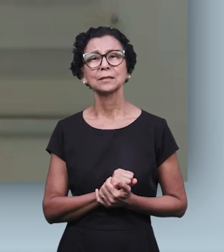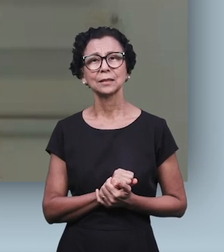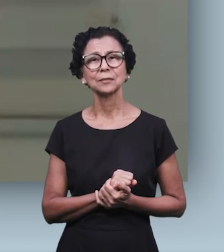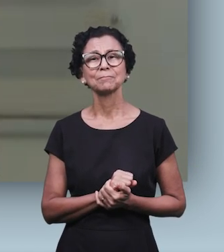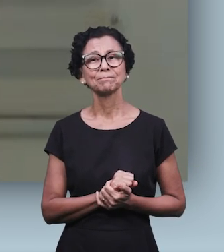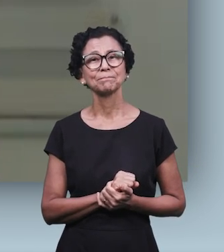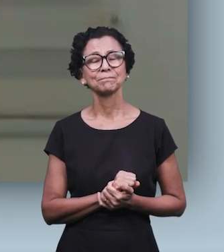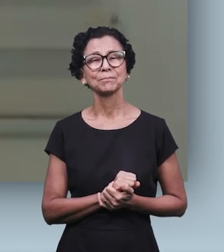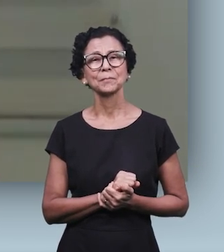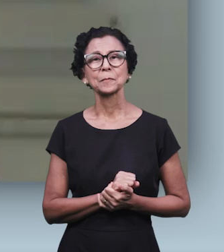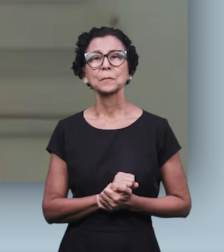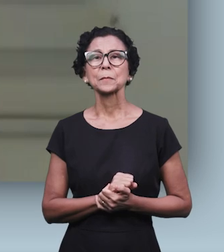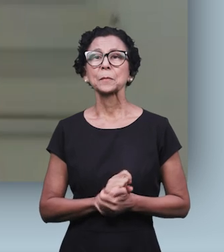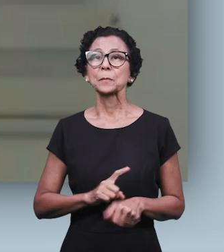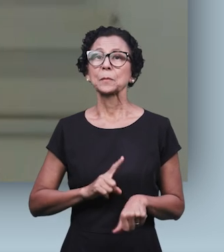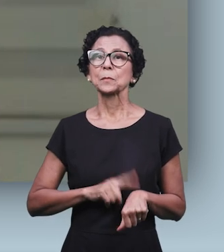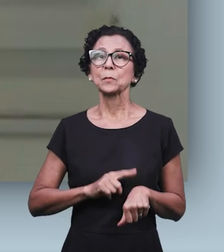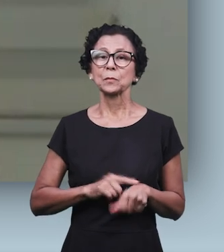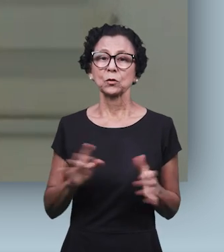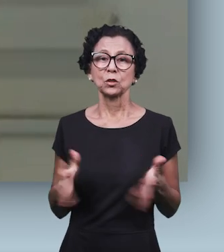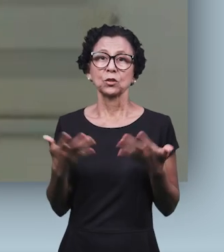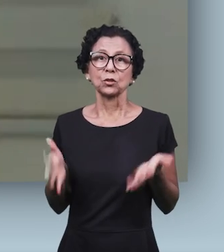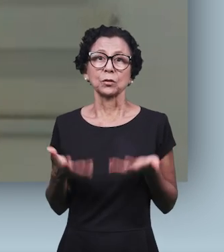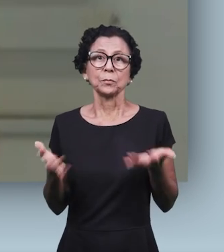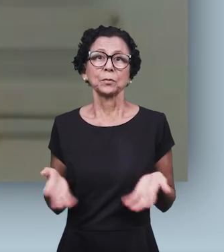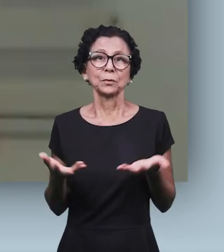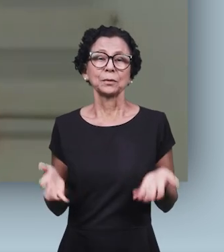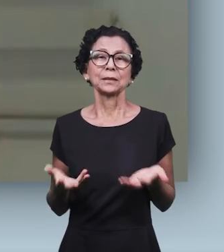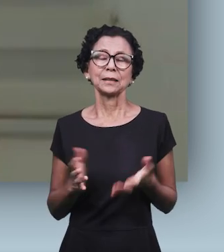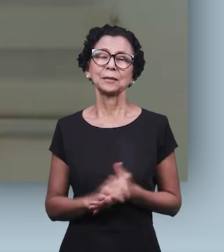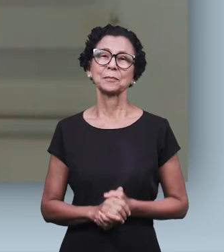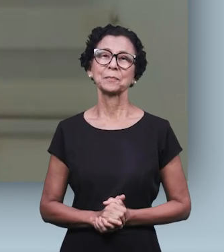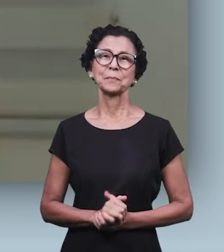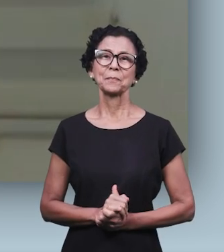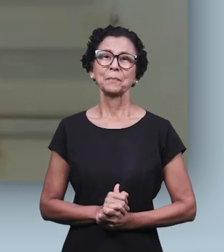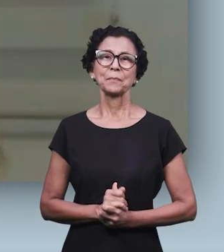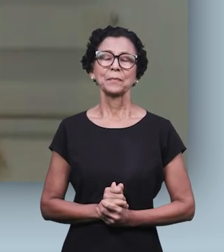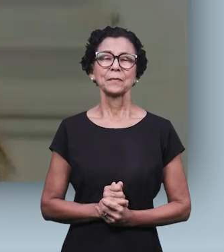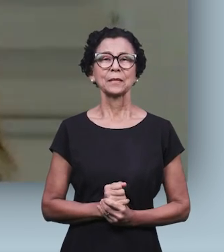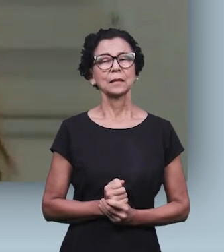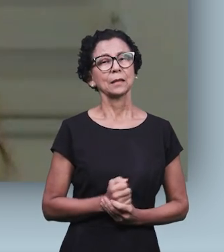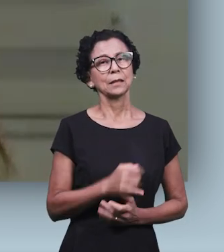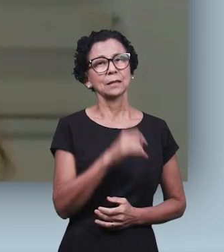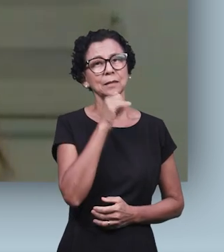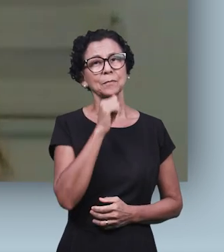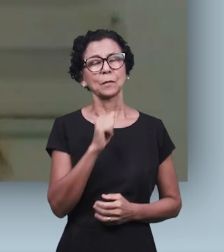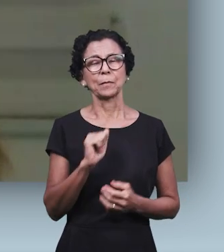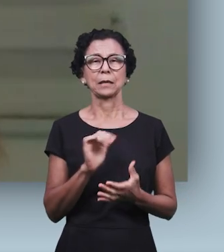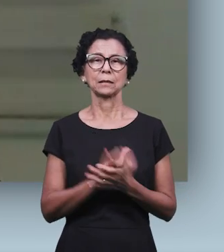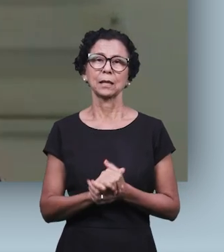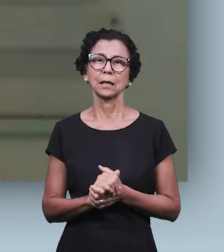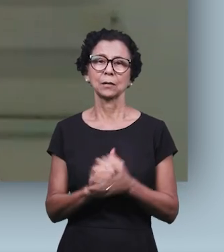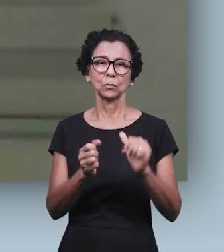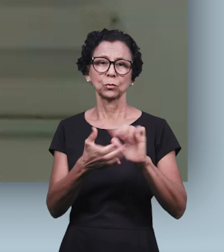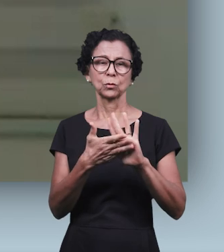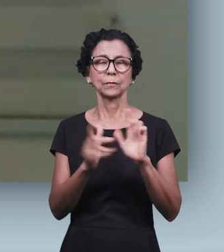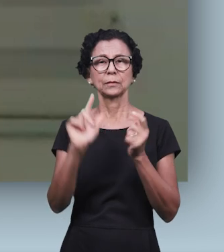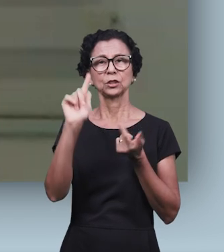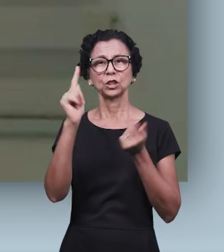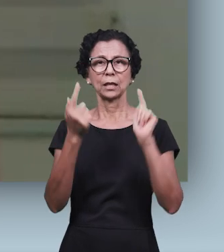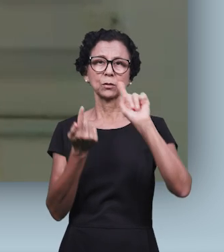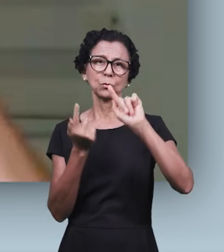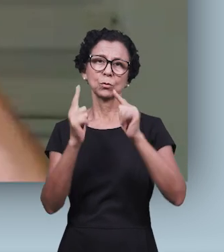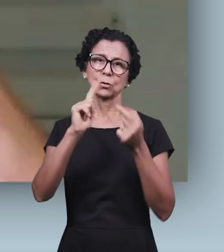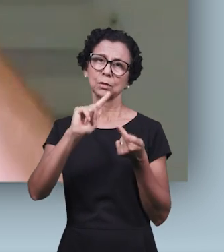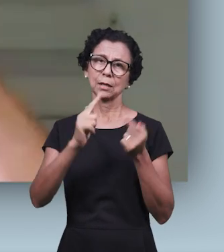momento da EBD, mas é um momento de estímulo também. Assim como, por exemplo, nós usamos os gestos nos louvores, né? É estímulo para todas